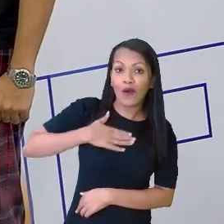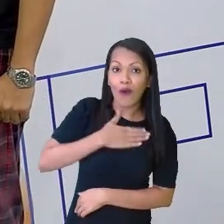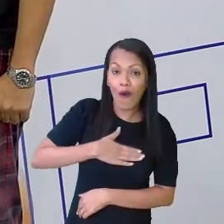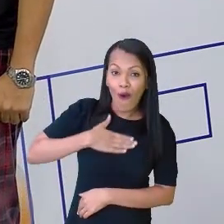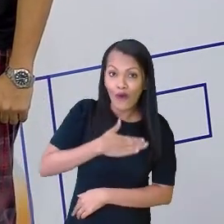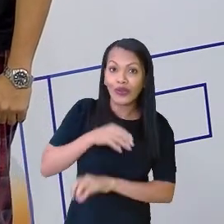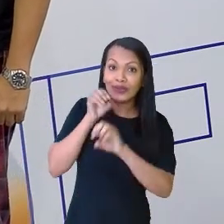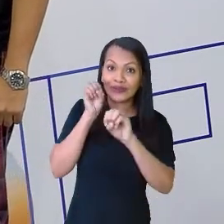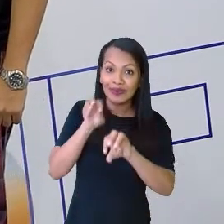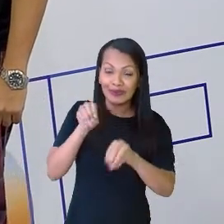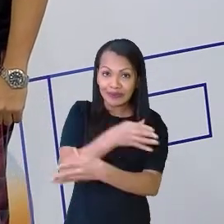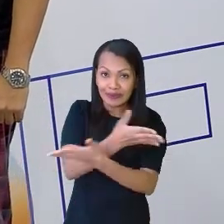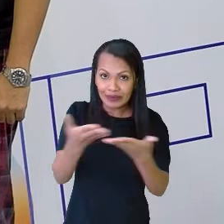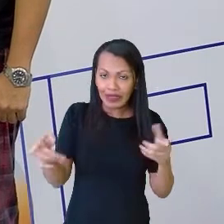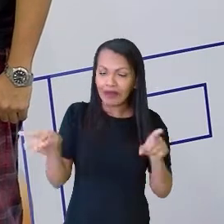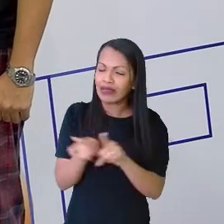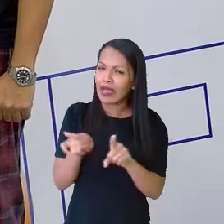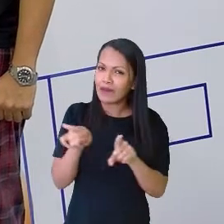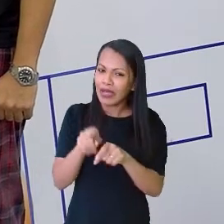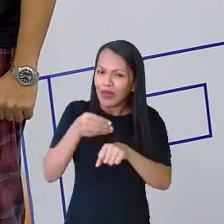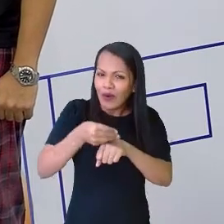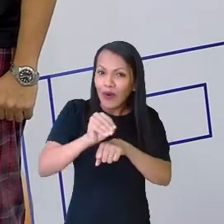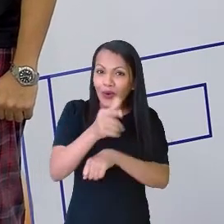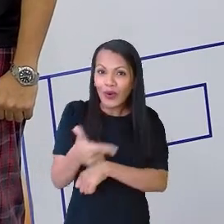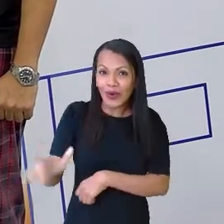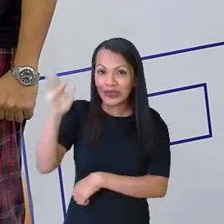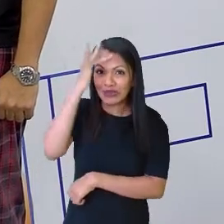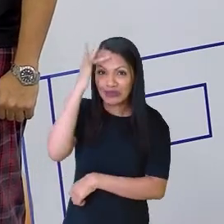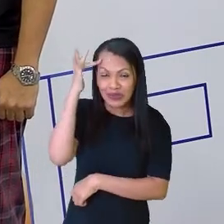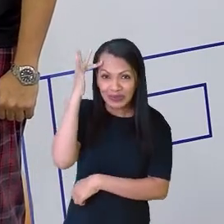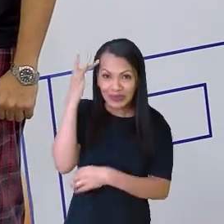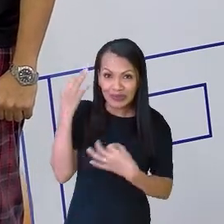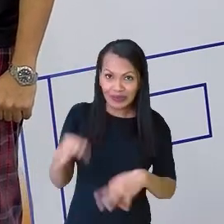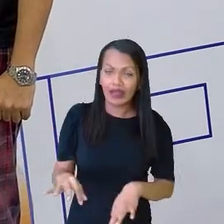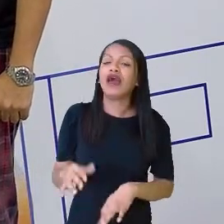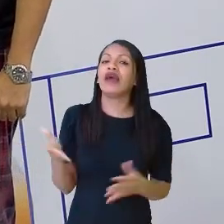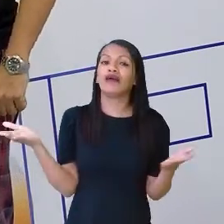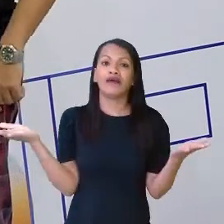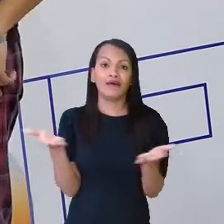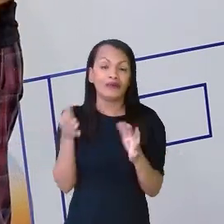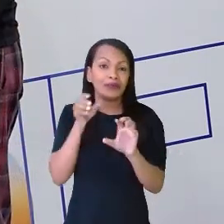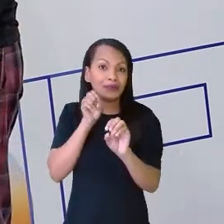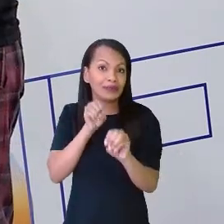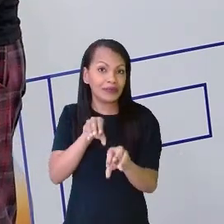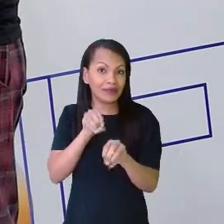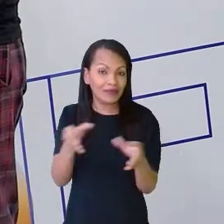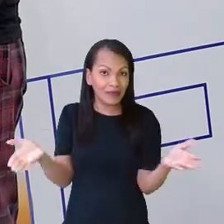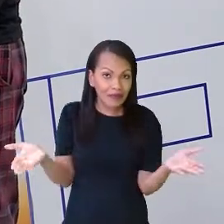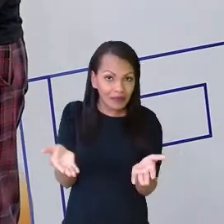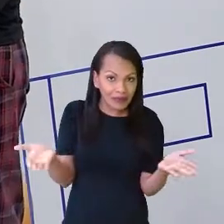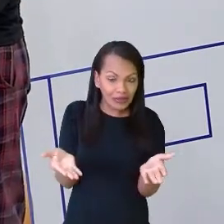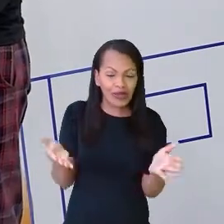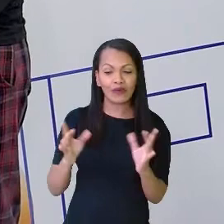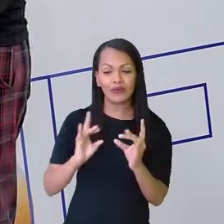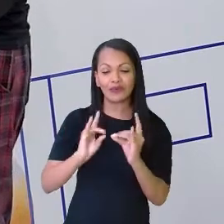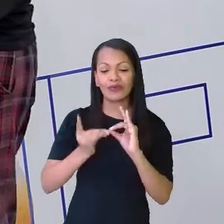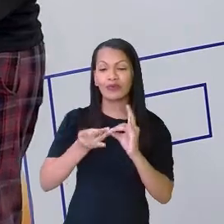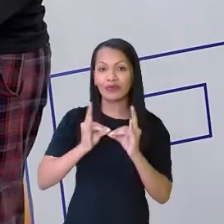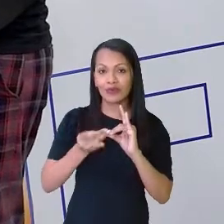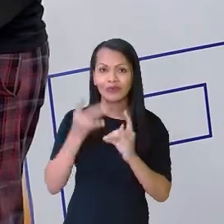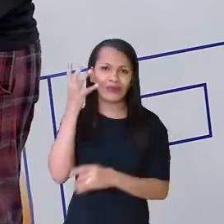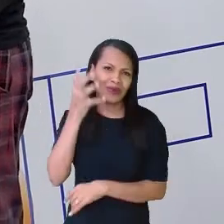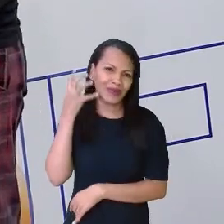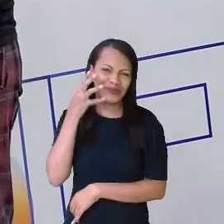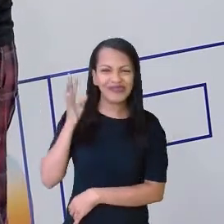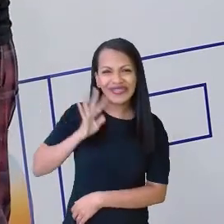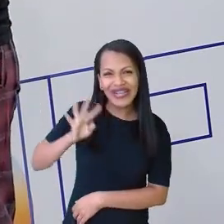ensinamento aí, hein? E repasse essa história para outras pessoas. A gente agora vai ensinar para vocês, nessa nossa oficina musical,